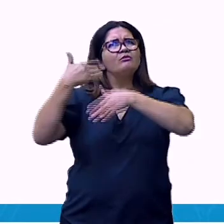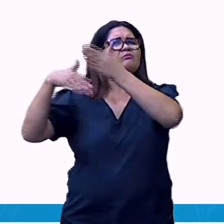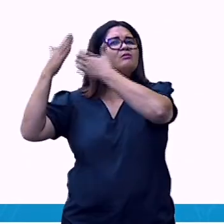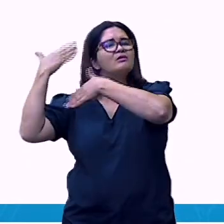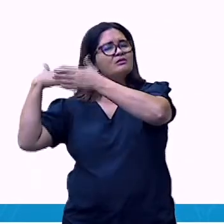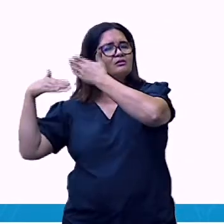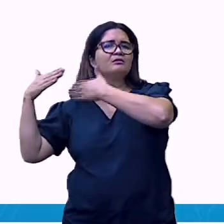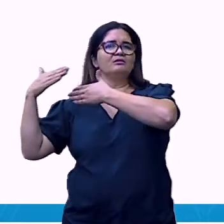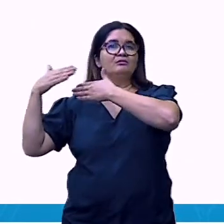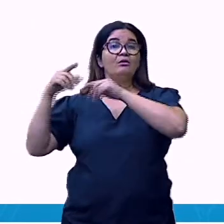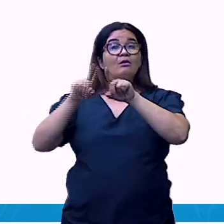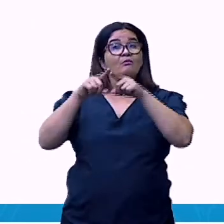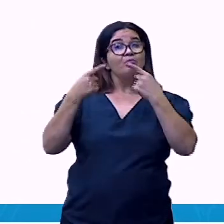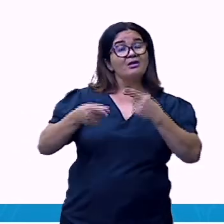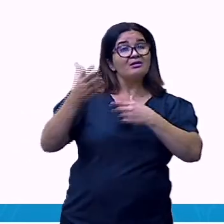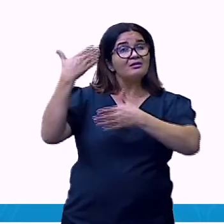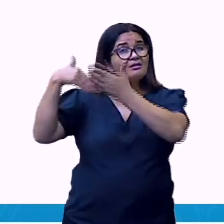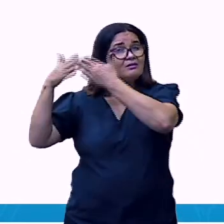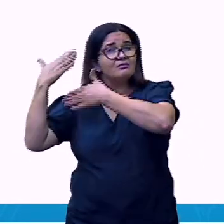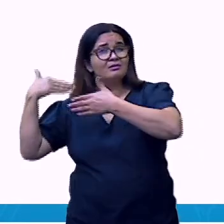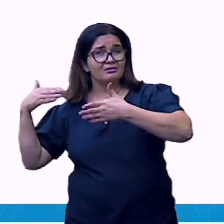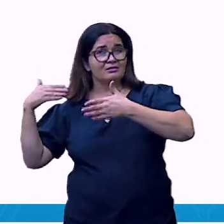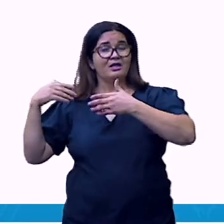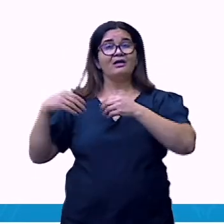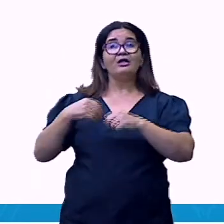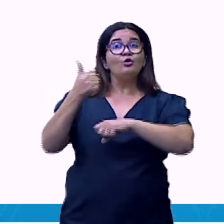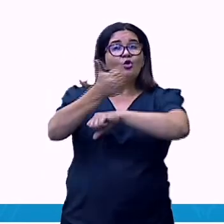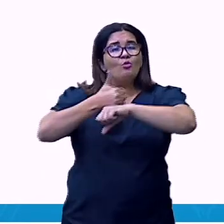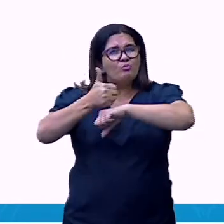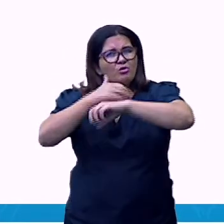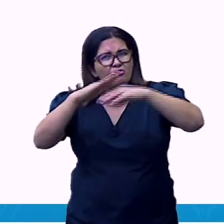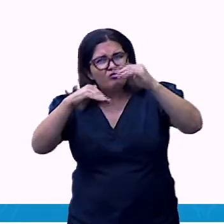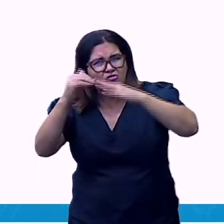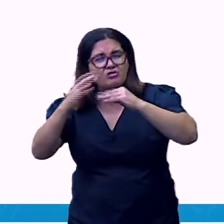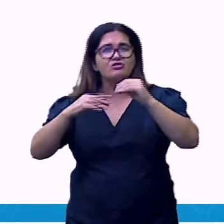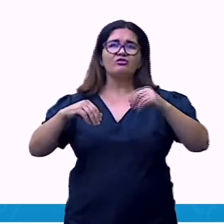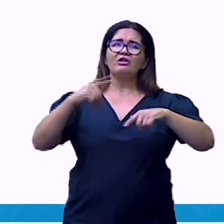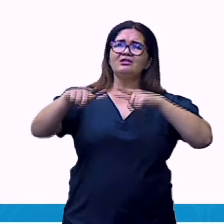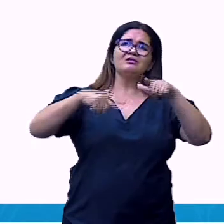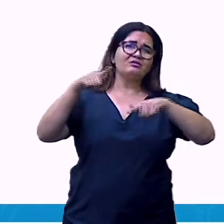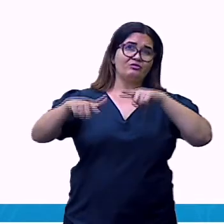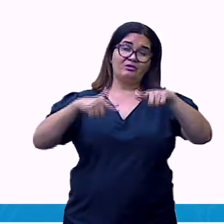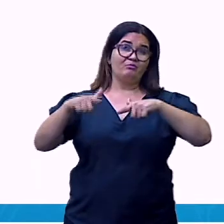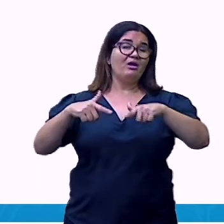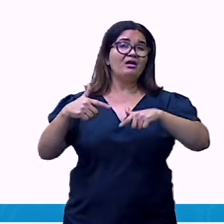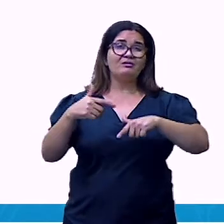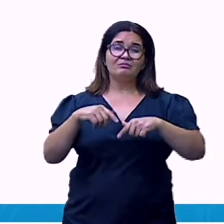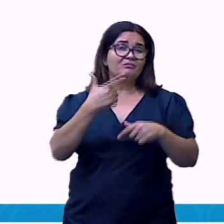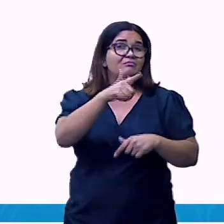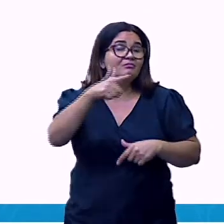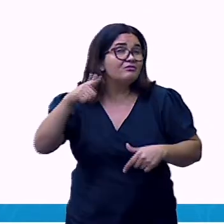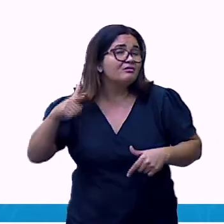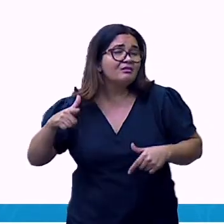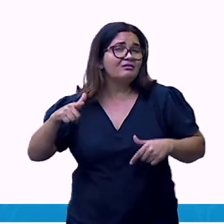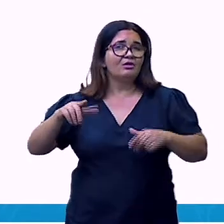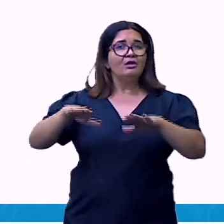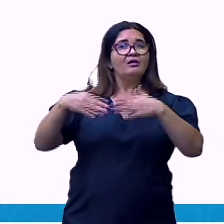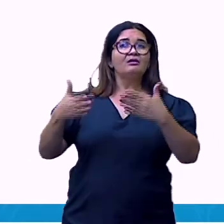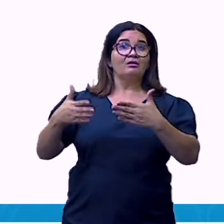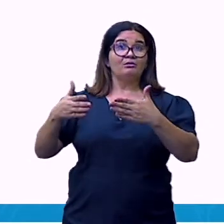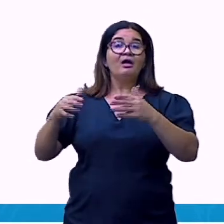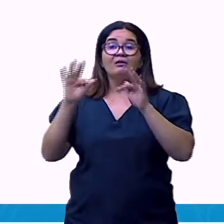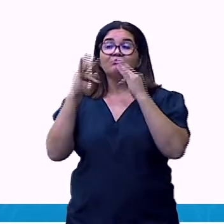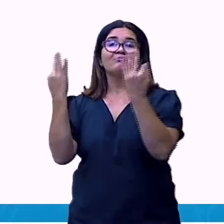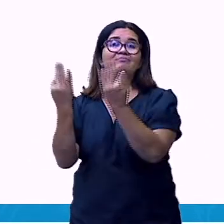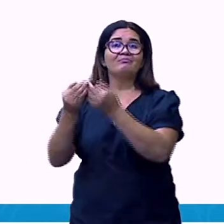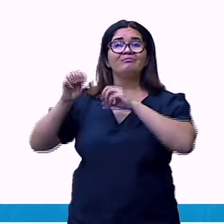antes, não havia profissão igual a que temos hoje, não é verdade? O ofício, trabalho, era passado de pai